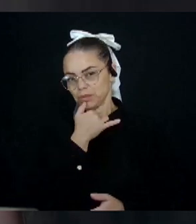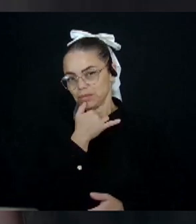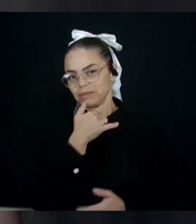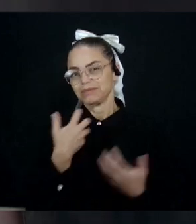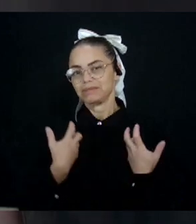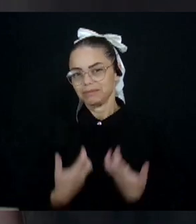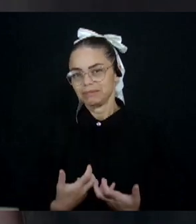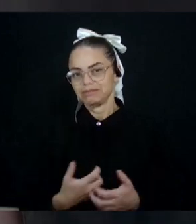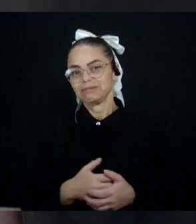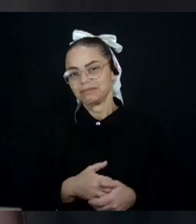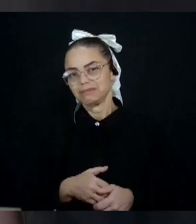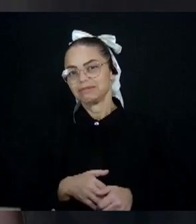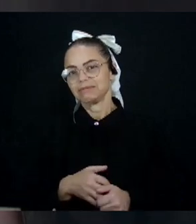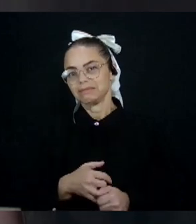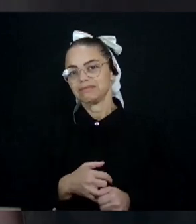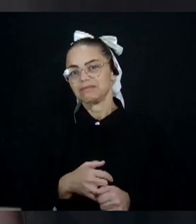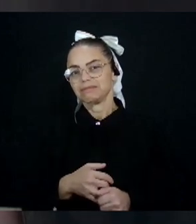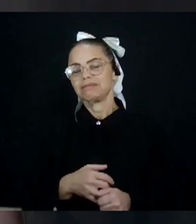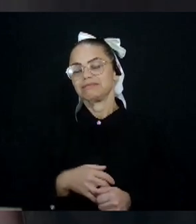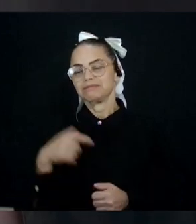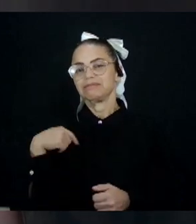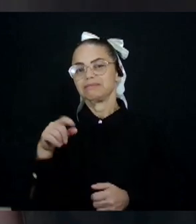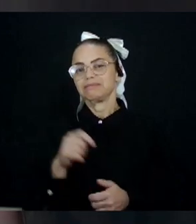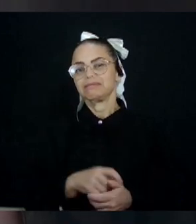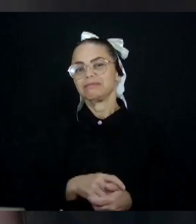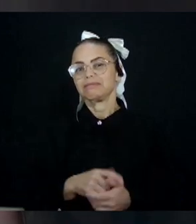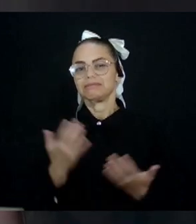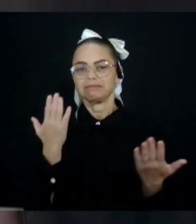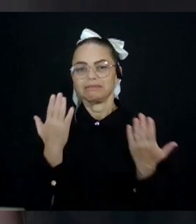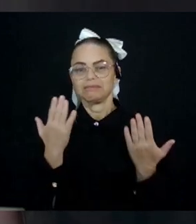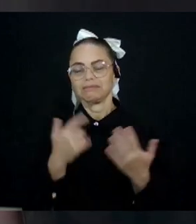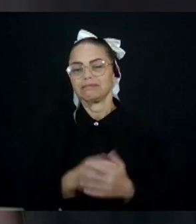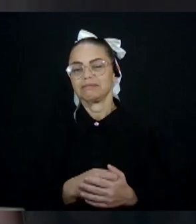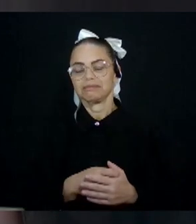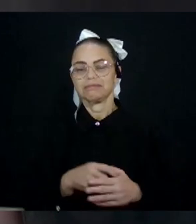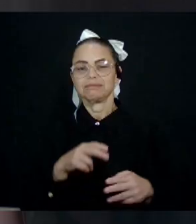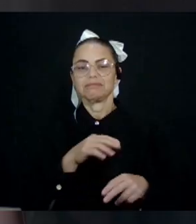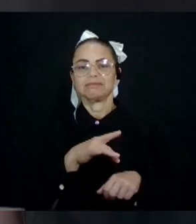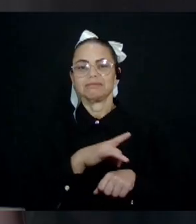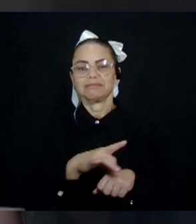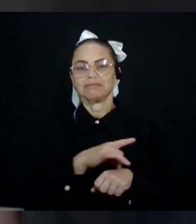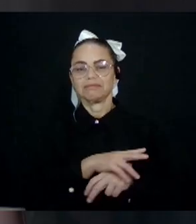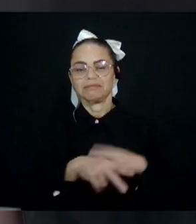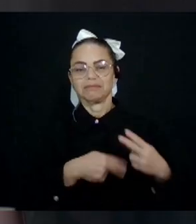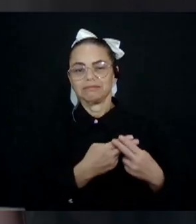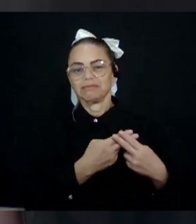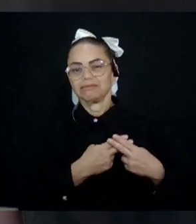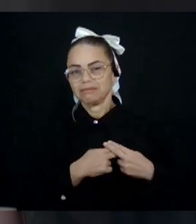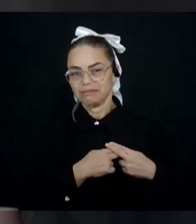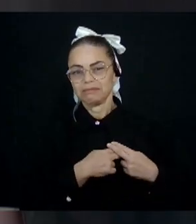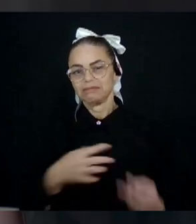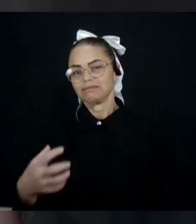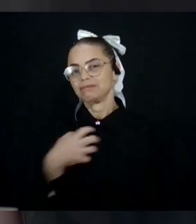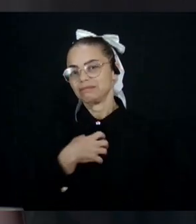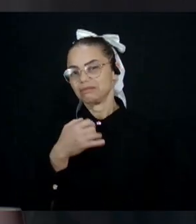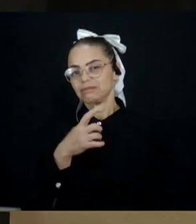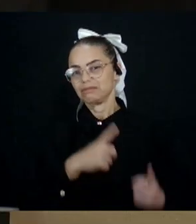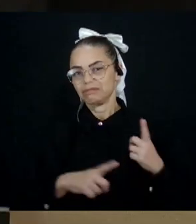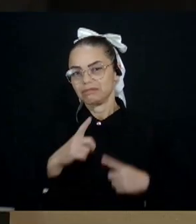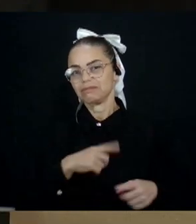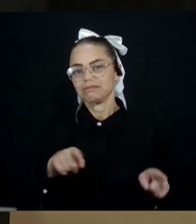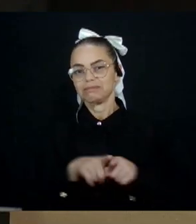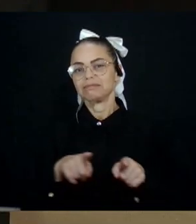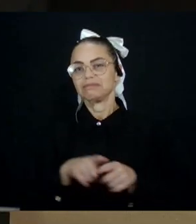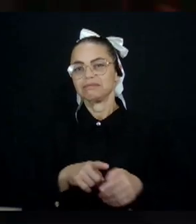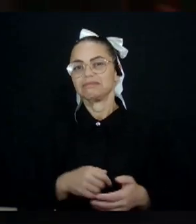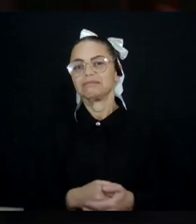né? A ponto de ser comparado com um luto ou uma sensação de depressão também, né?